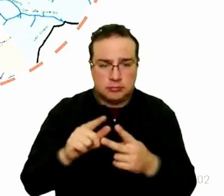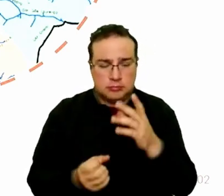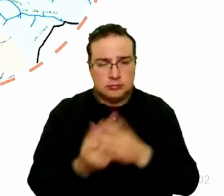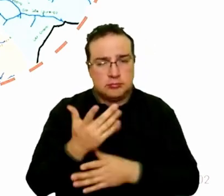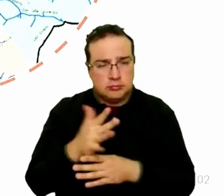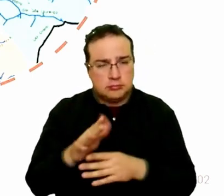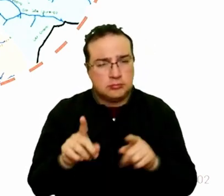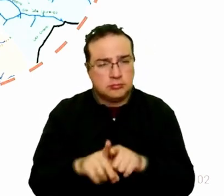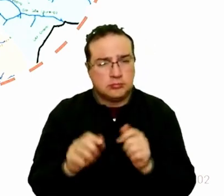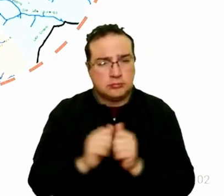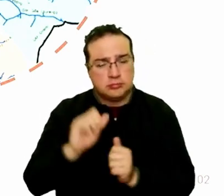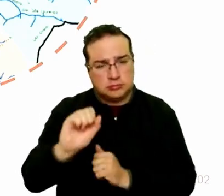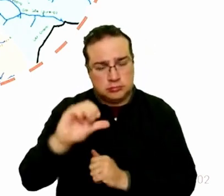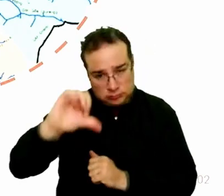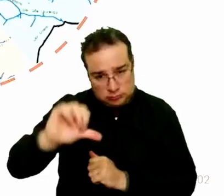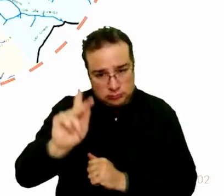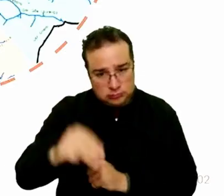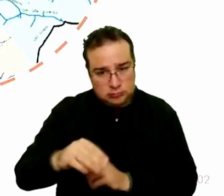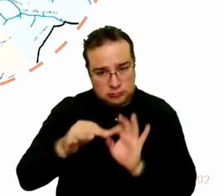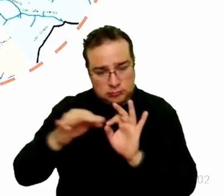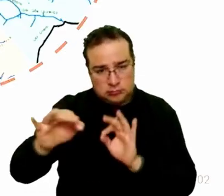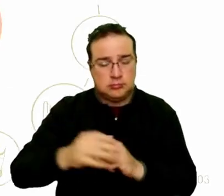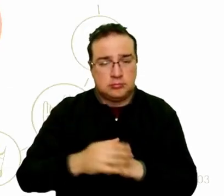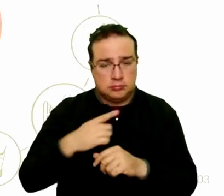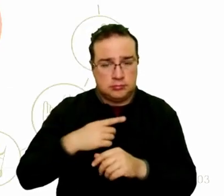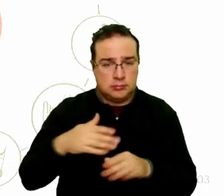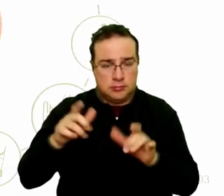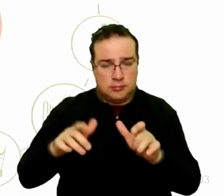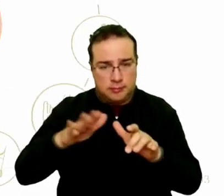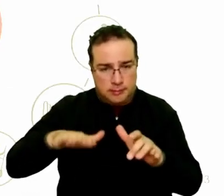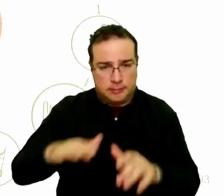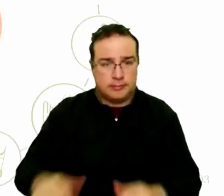possuem aproximadamente 9 quilômetros de extensão linear.